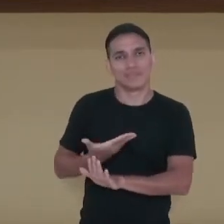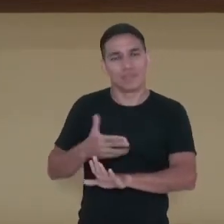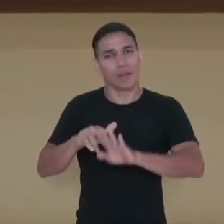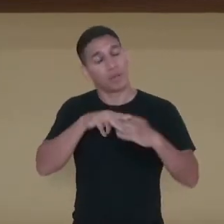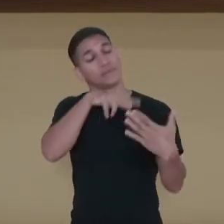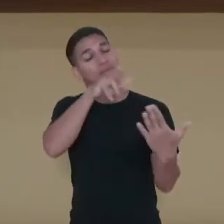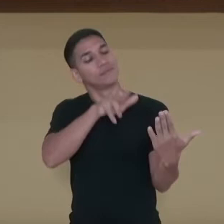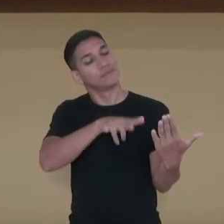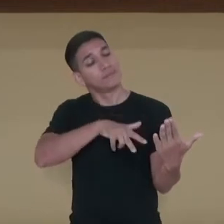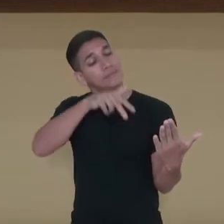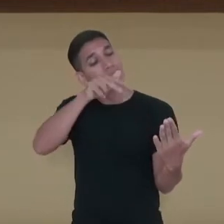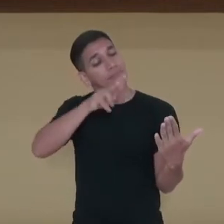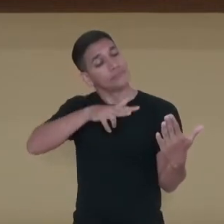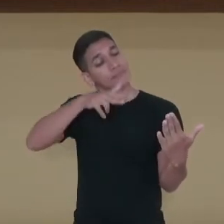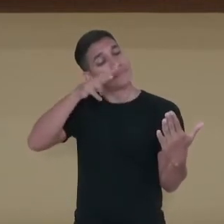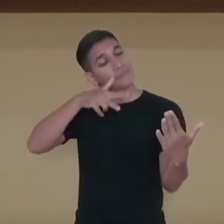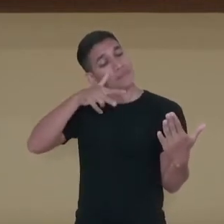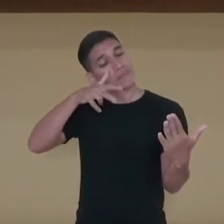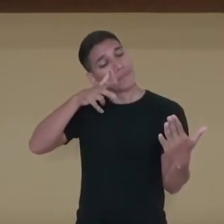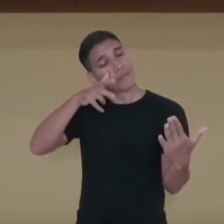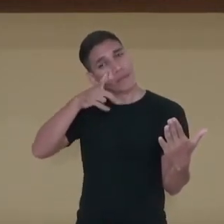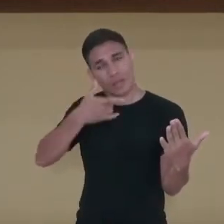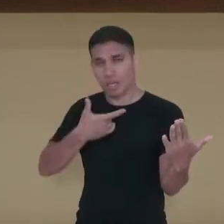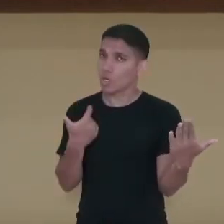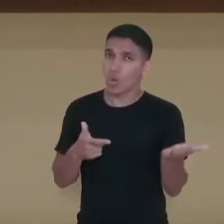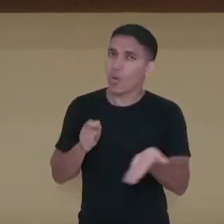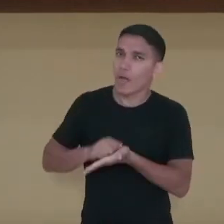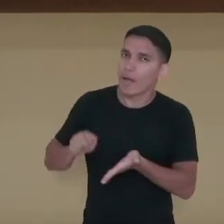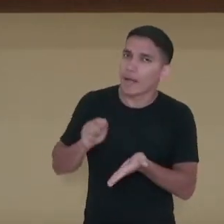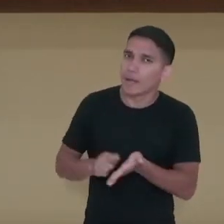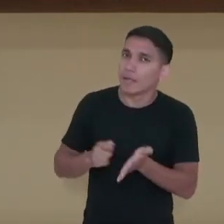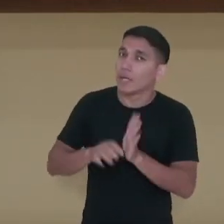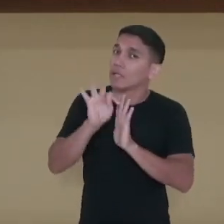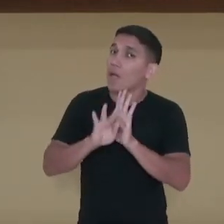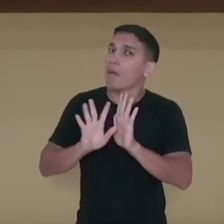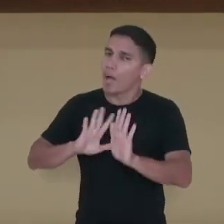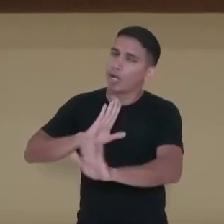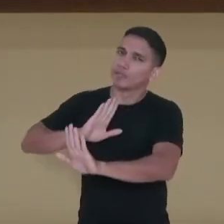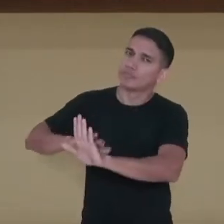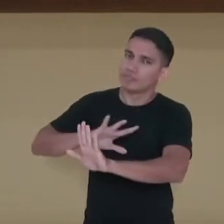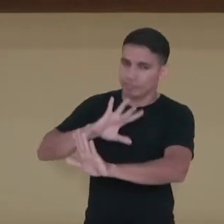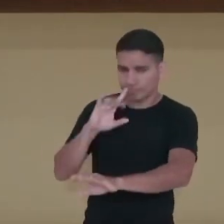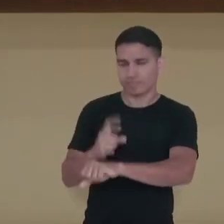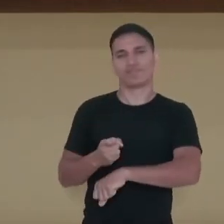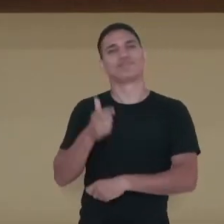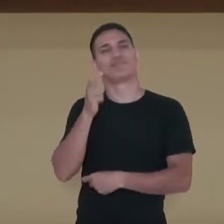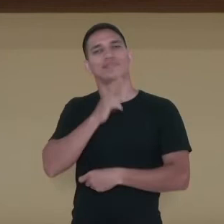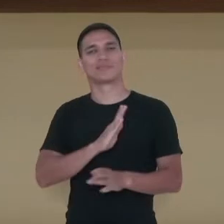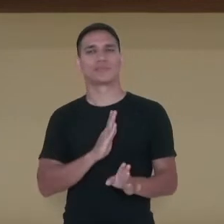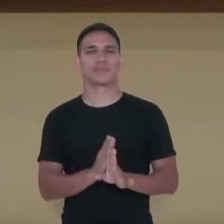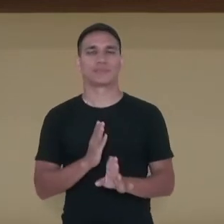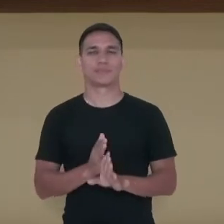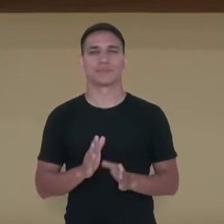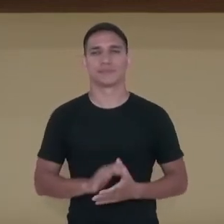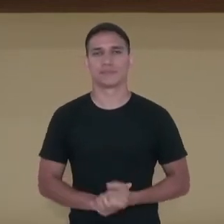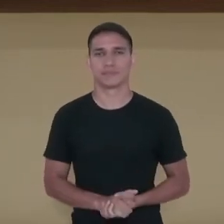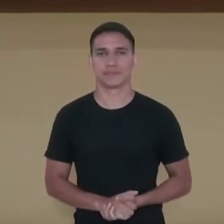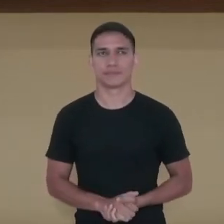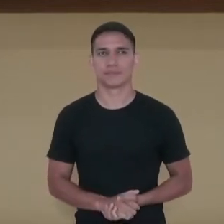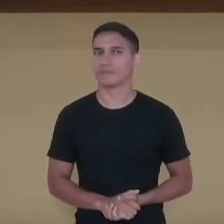era prazerosa. Isso não está escrito no texto, mas nós conseguimos inferir por meio das informações.